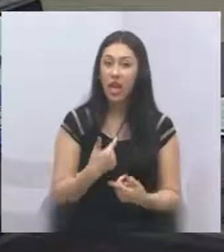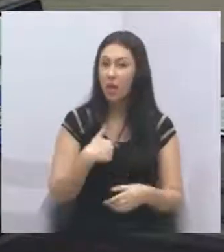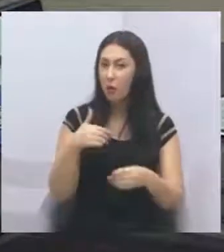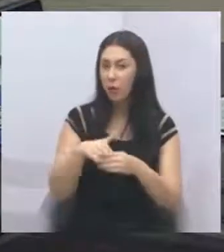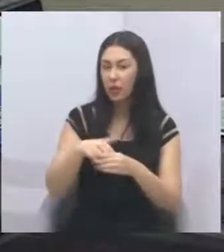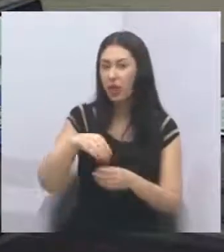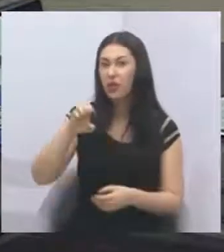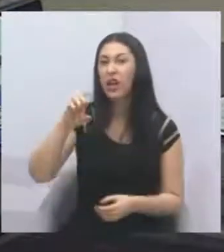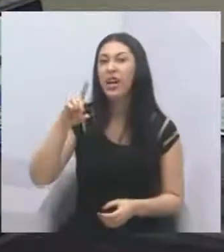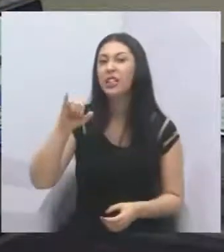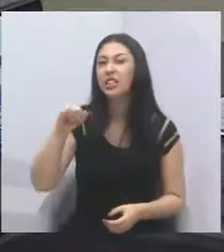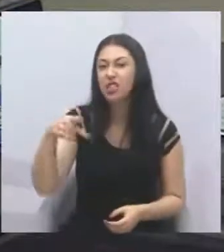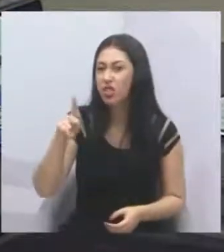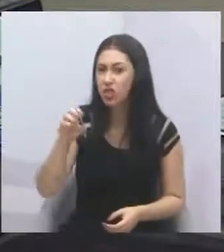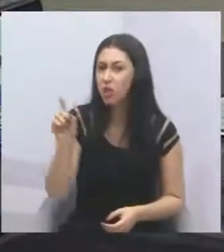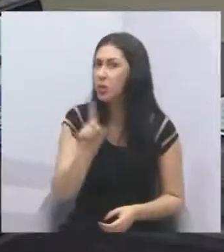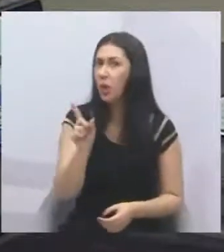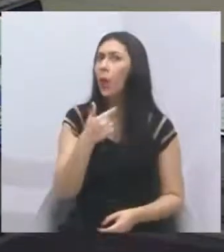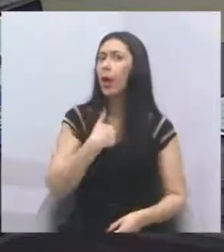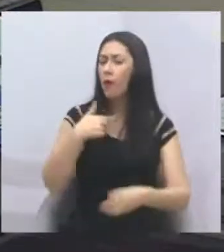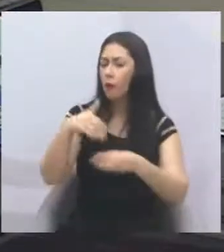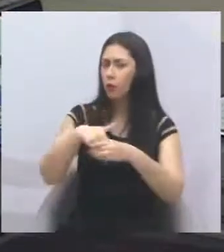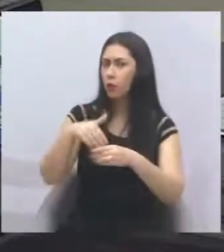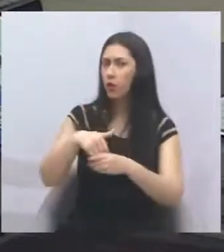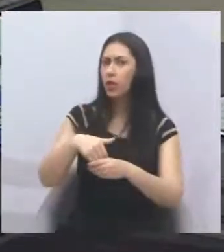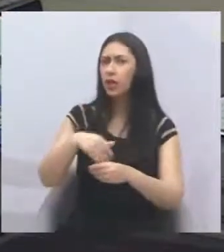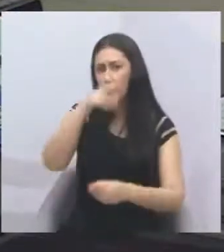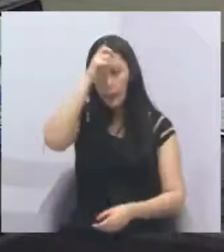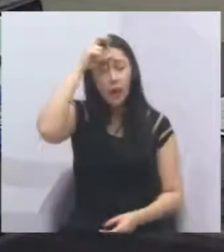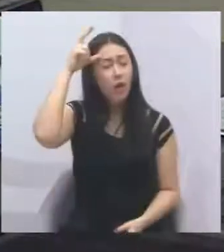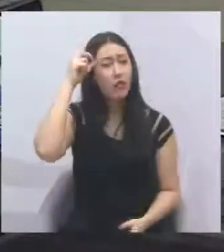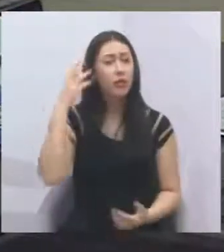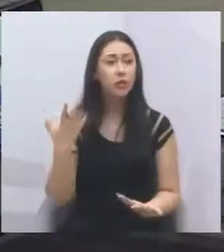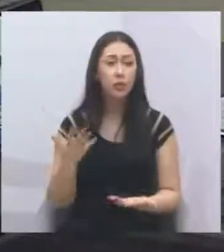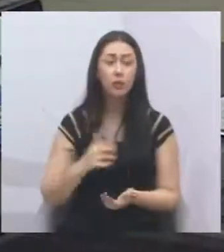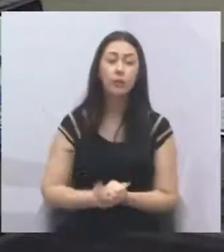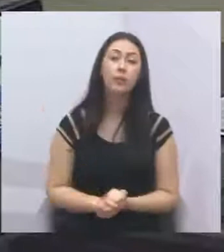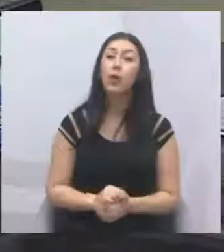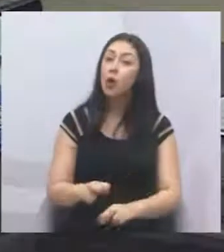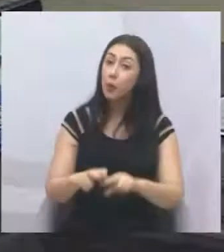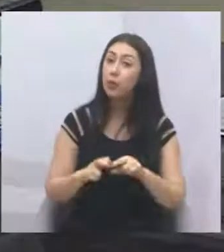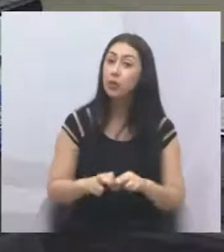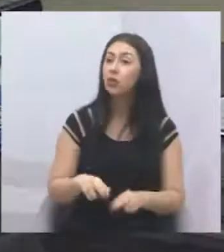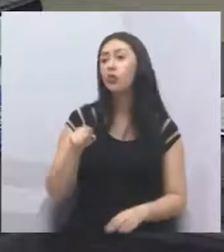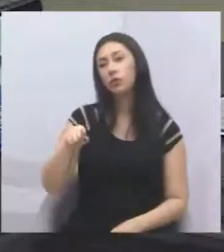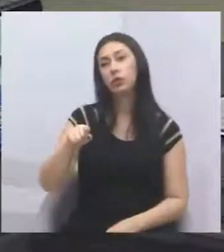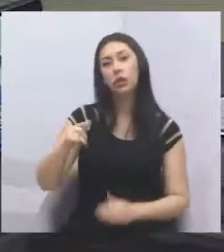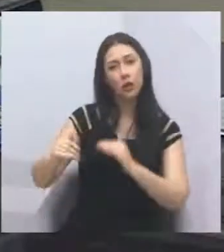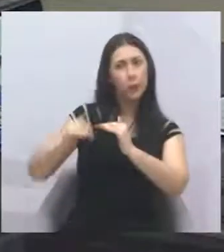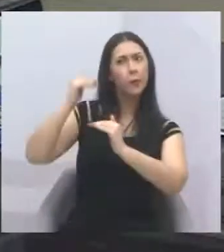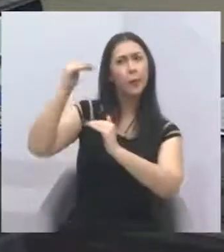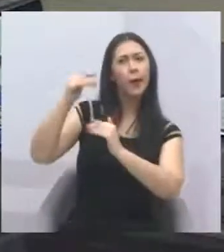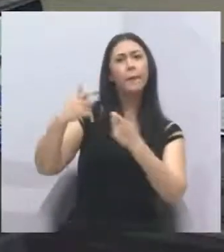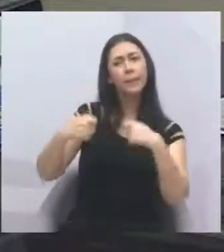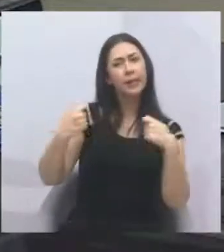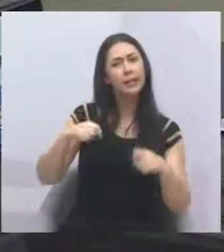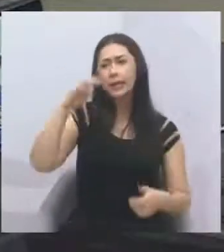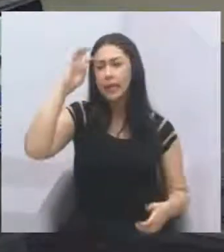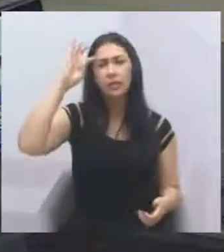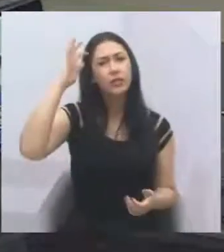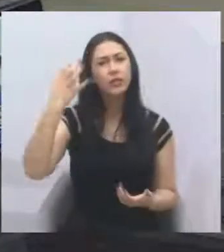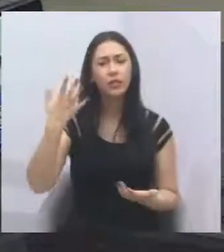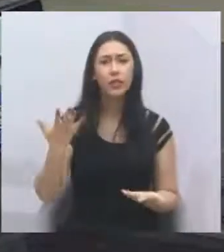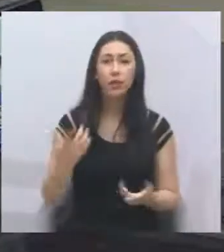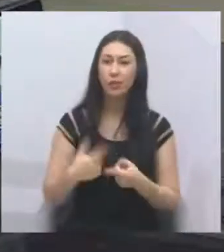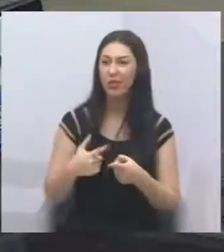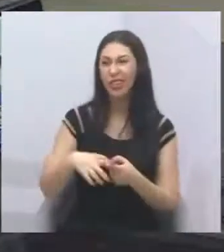no Isaías Santana. Meu voto está depositado para ele lá. Então, Isaías, você é uma autoridade da cidade, ajuda a tomar a providência, porque o